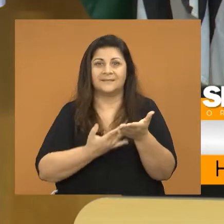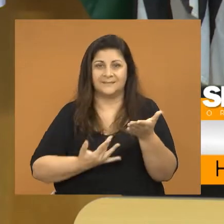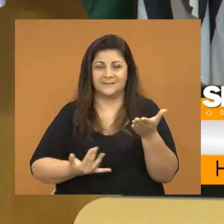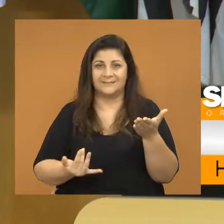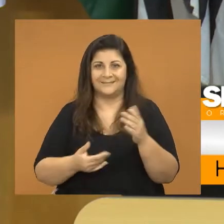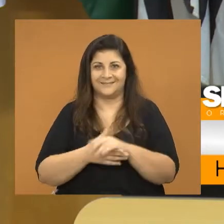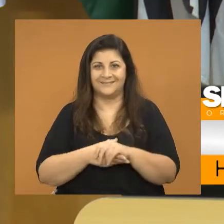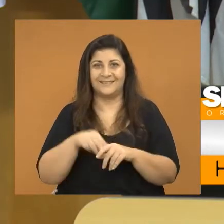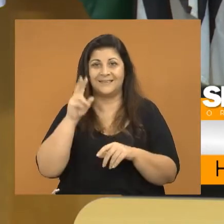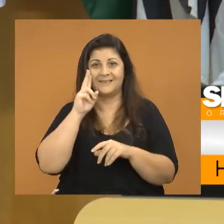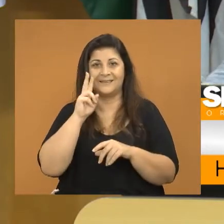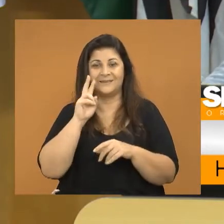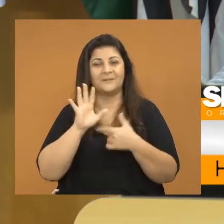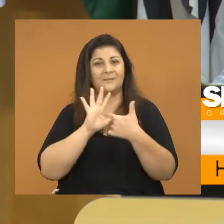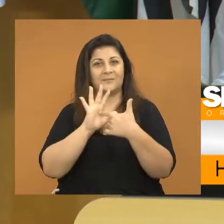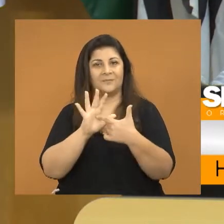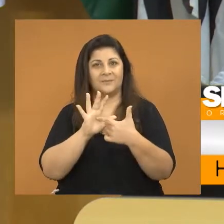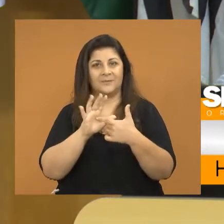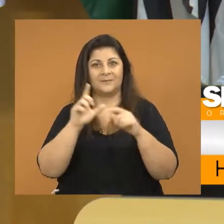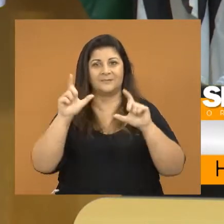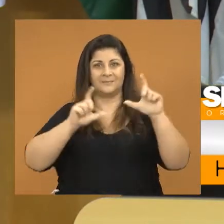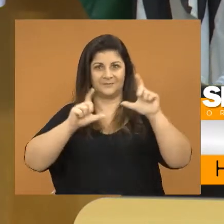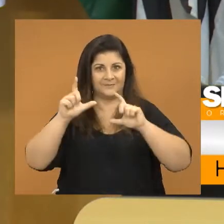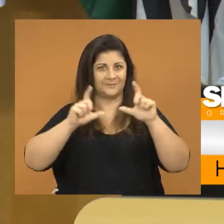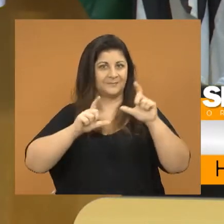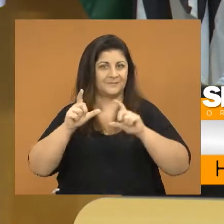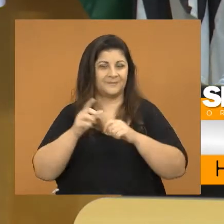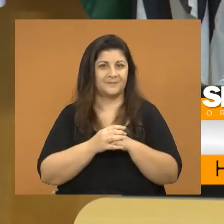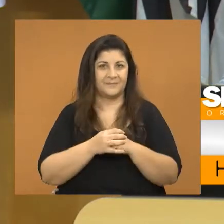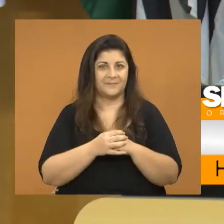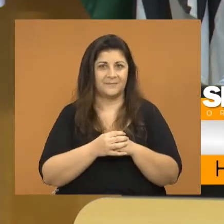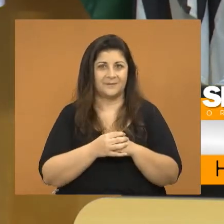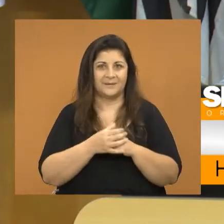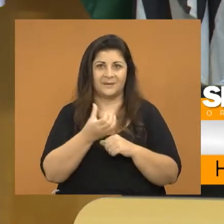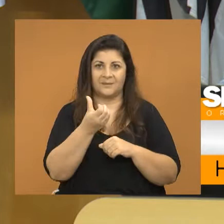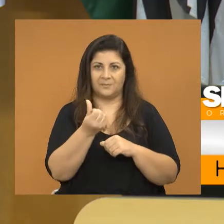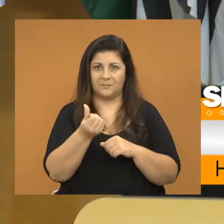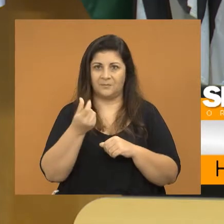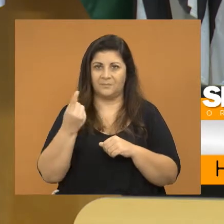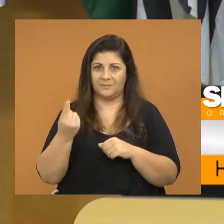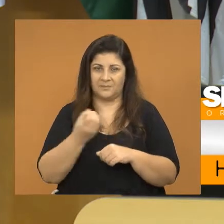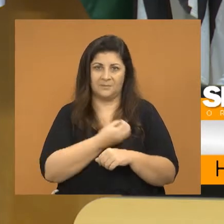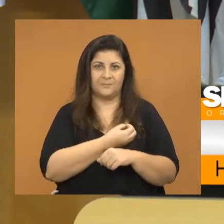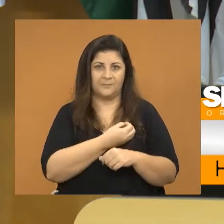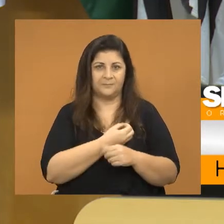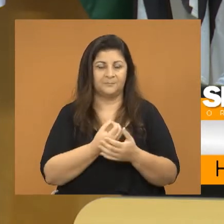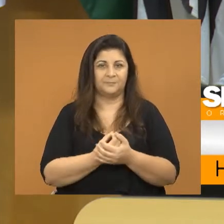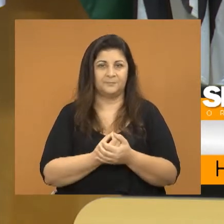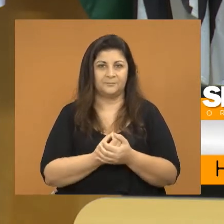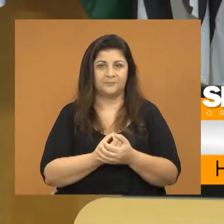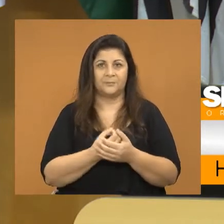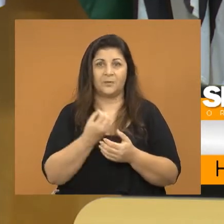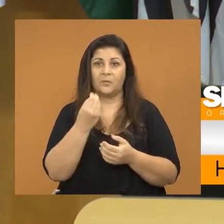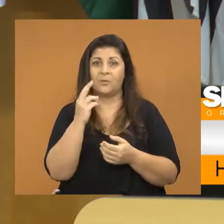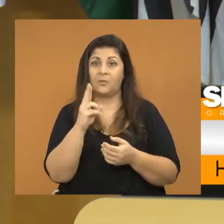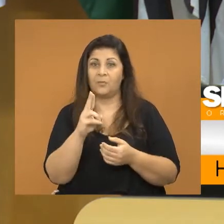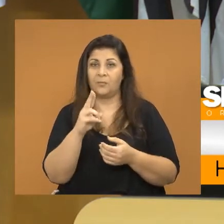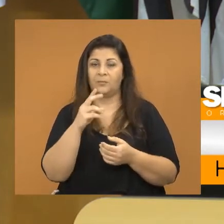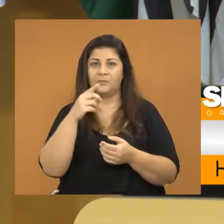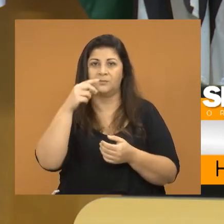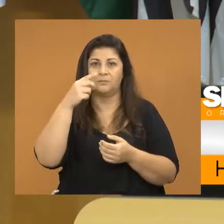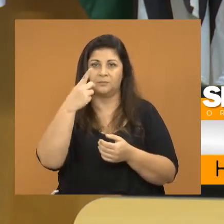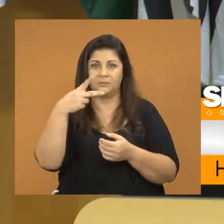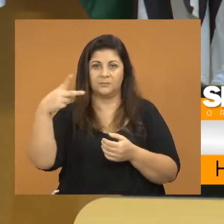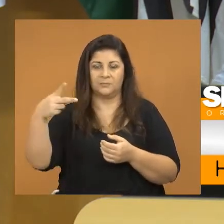esta sessão está sendo transmitida ao vivo pela TV Câmara Jacareí, pelo canal 61.4 UHF Digital, 12 da NET e também pela internet